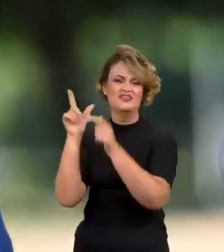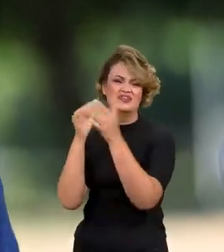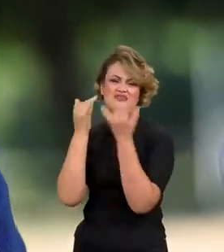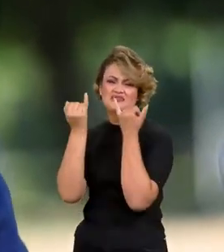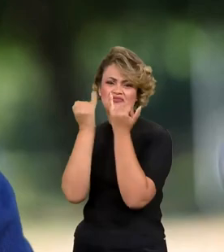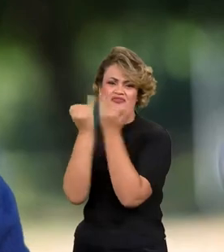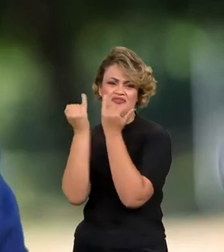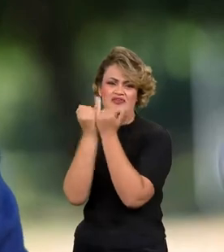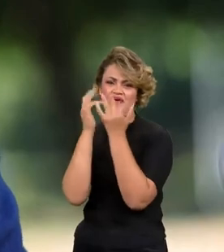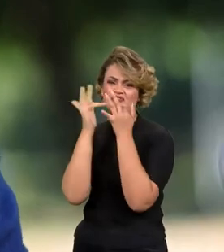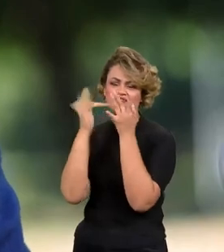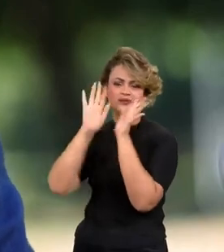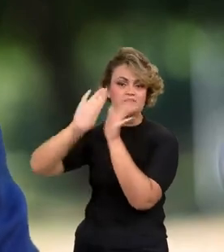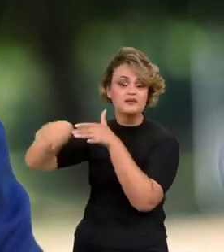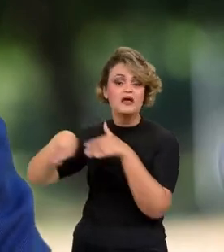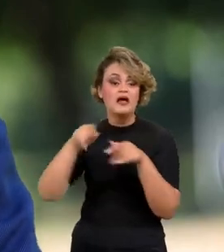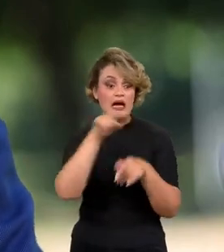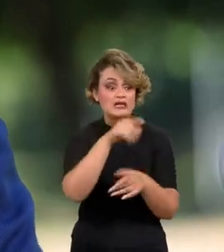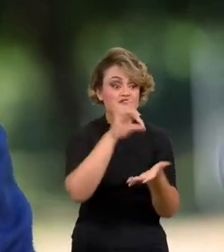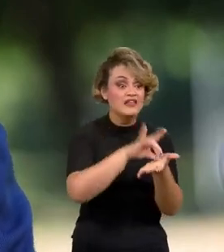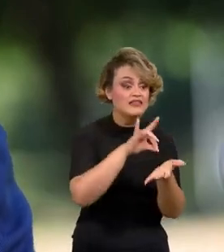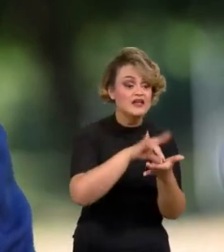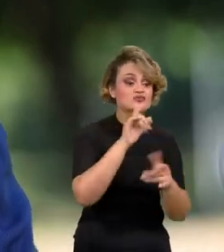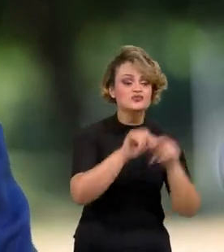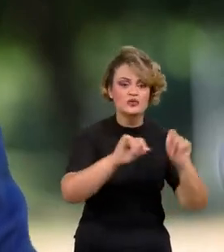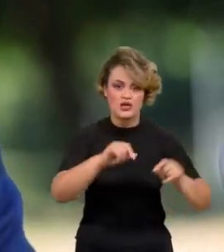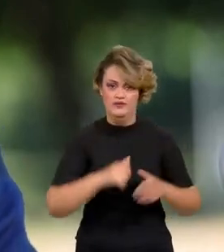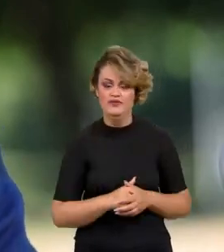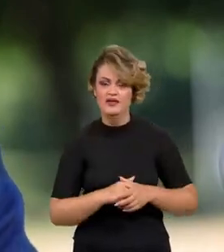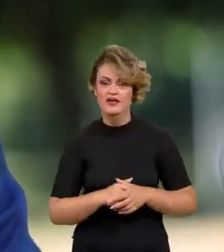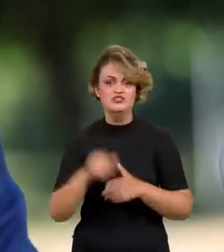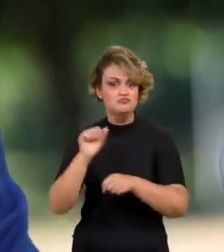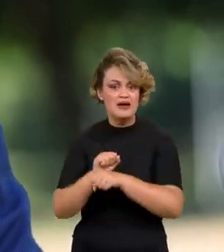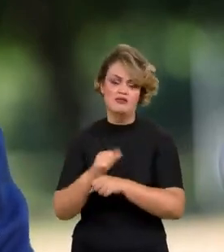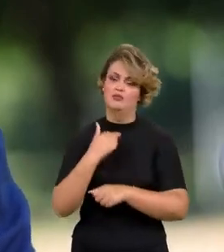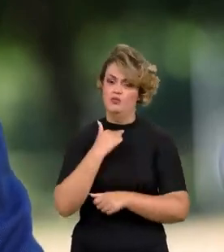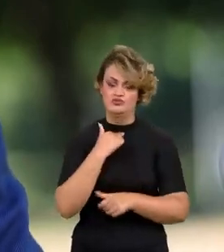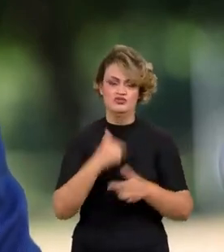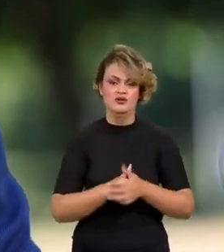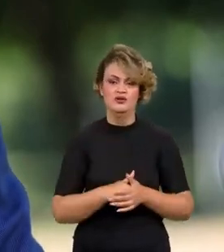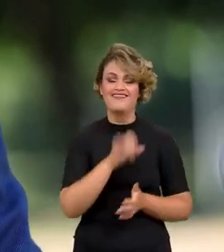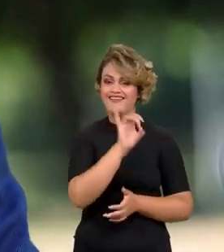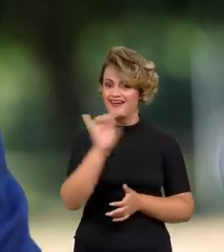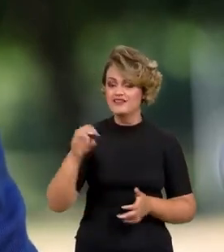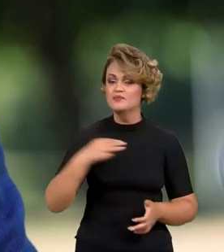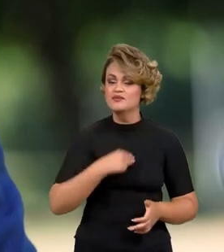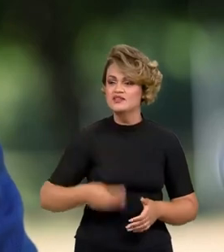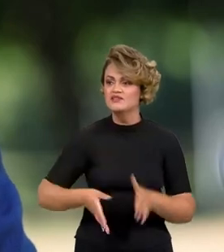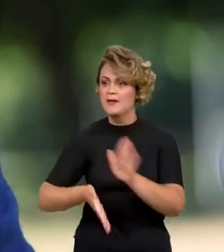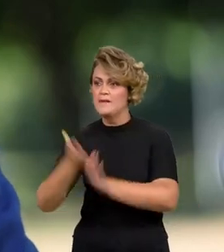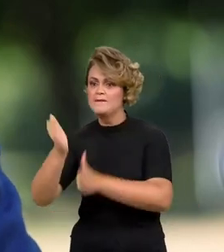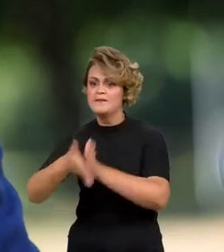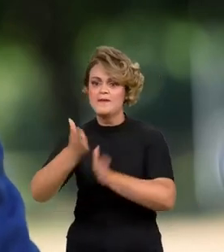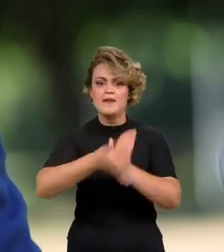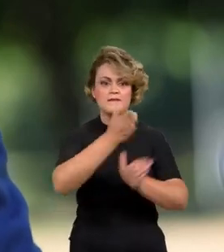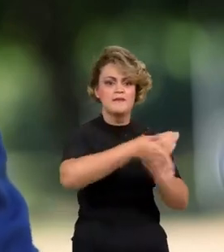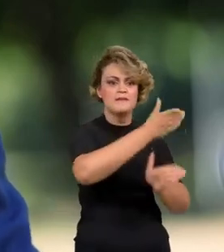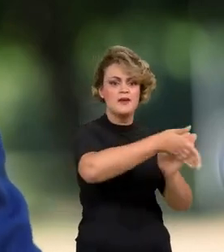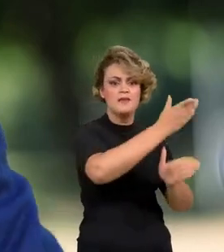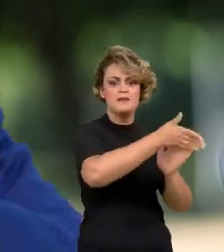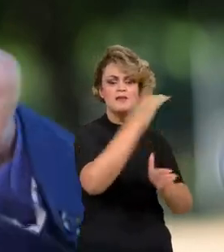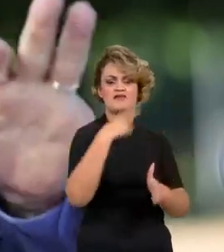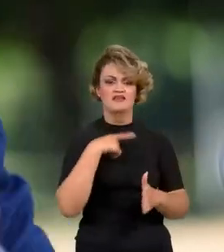da mais ouvida as coisas que são verdadeiros ou seja nós não podemos parar cada Ministro vai ter que viajar esse país o tempo inteiro eu não quero